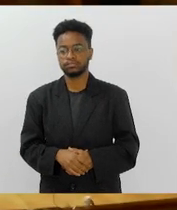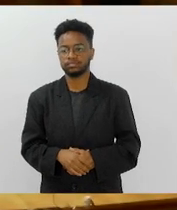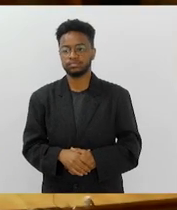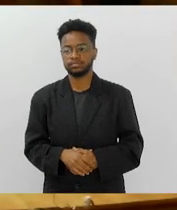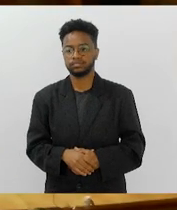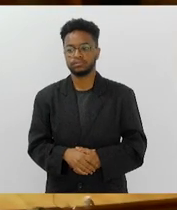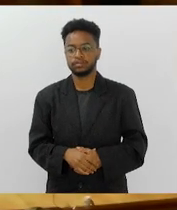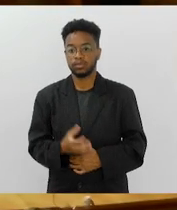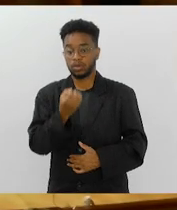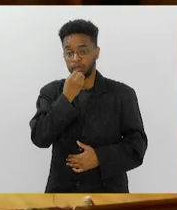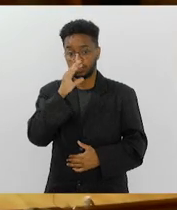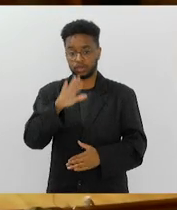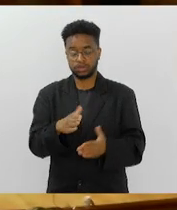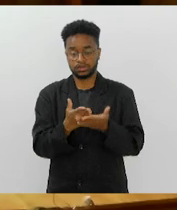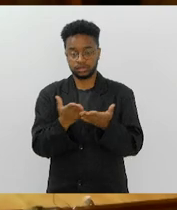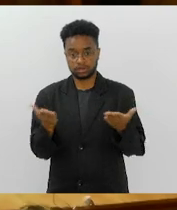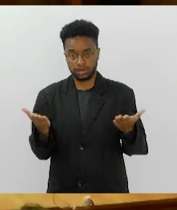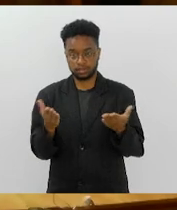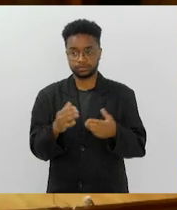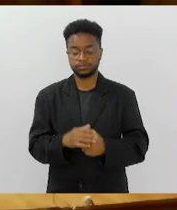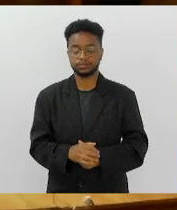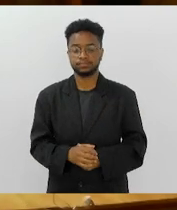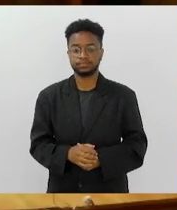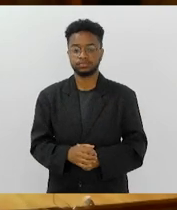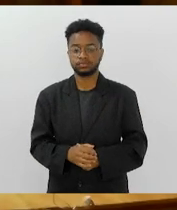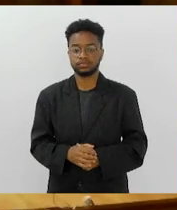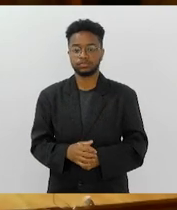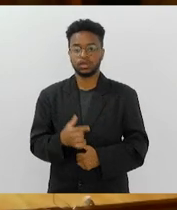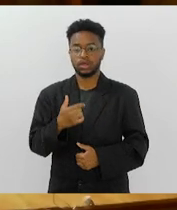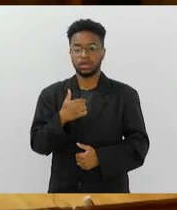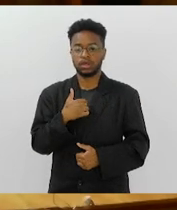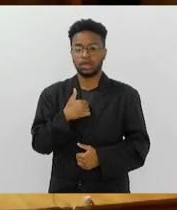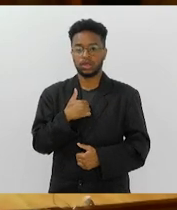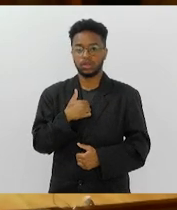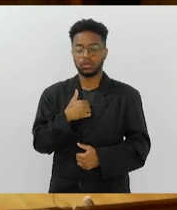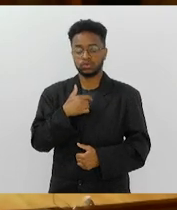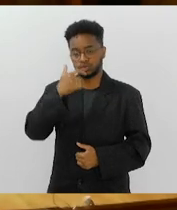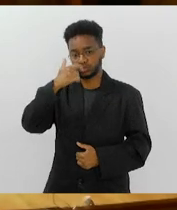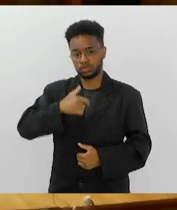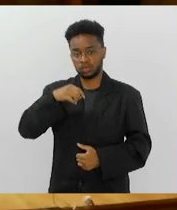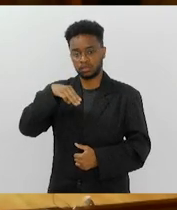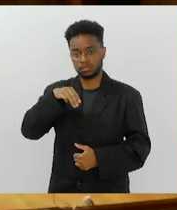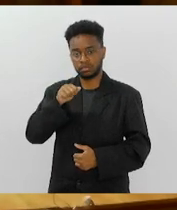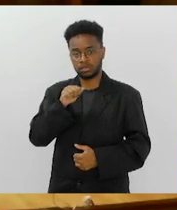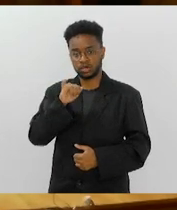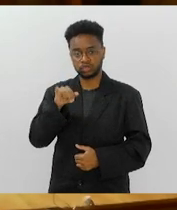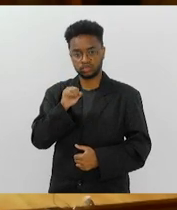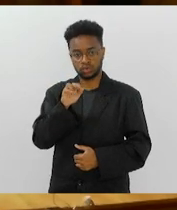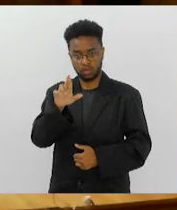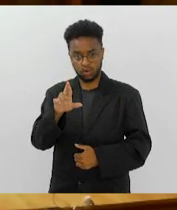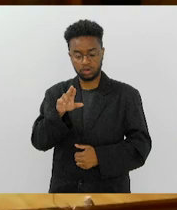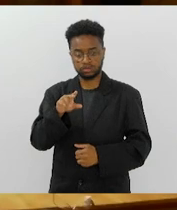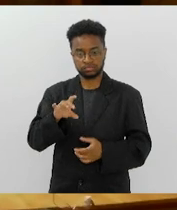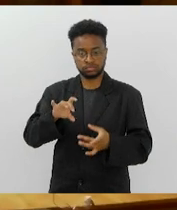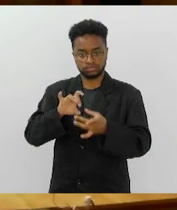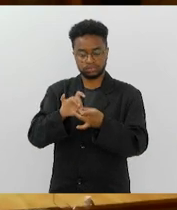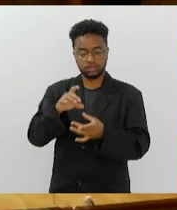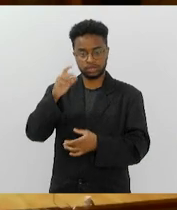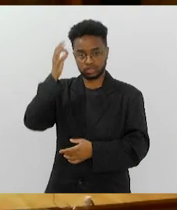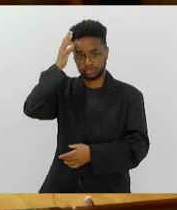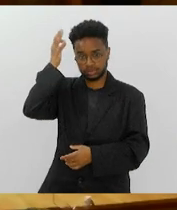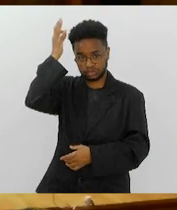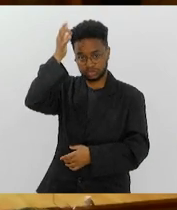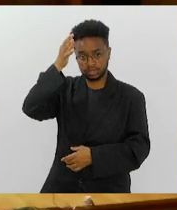Boa tarde a todos. Uma breve representação, eu sou o Major Leandro, Estado do Espírito Santo. Comando a